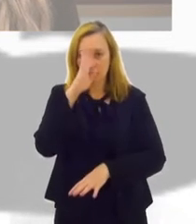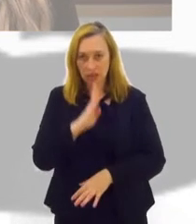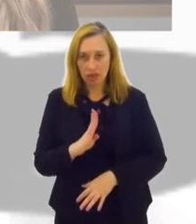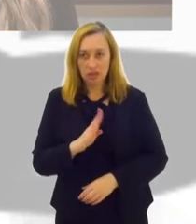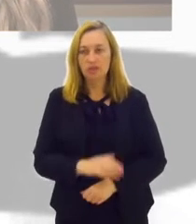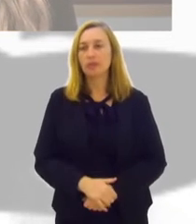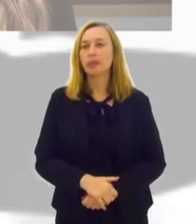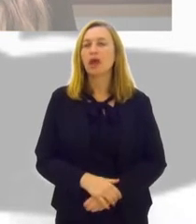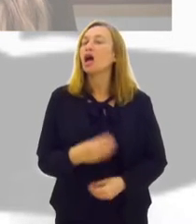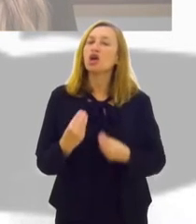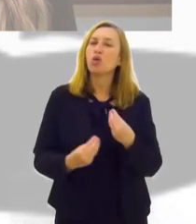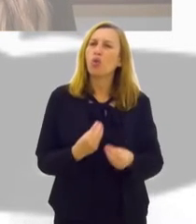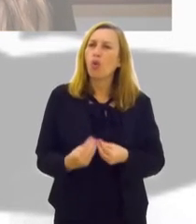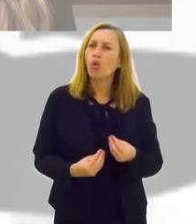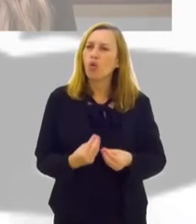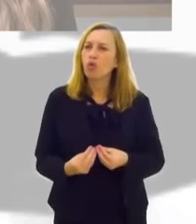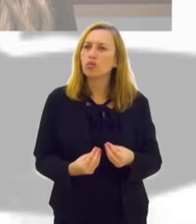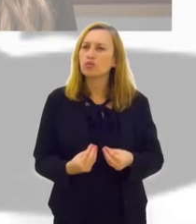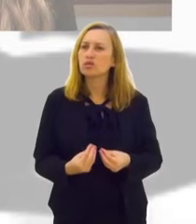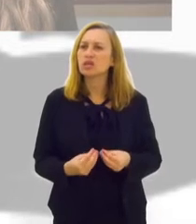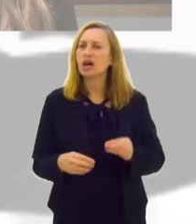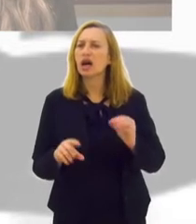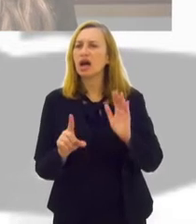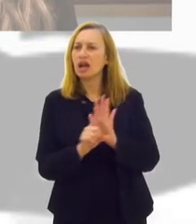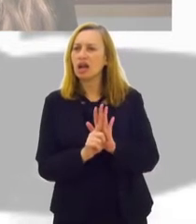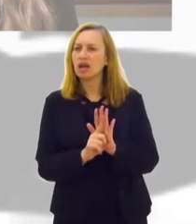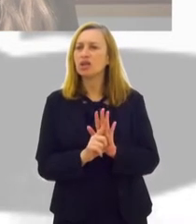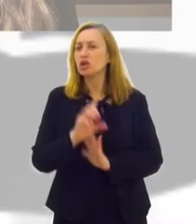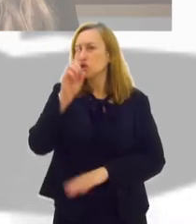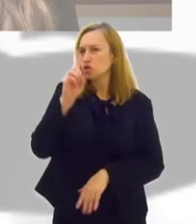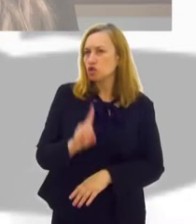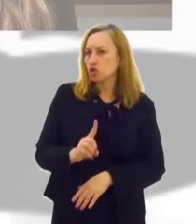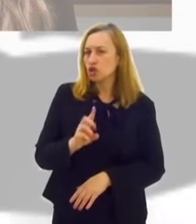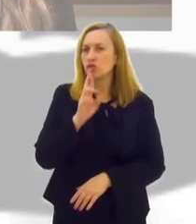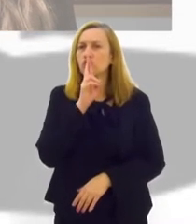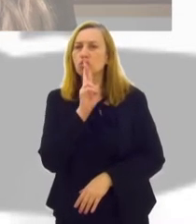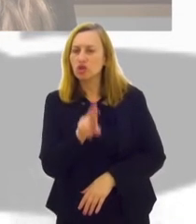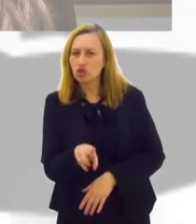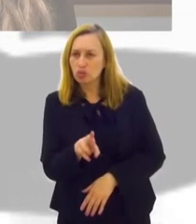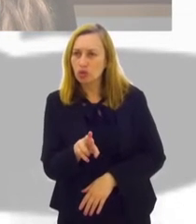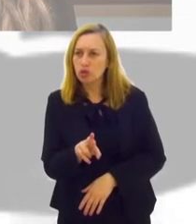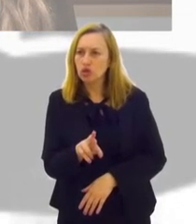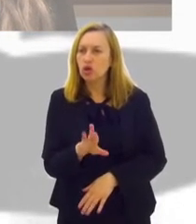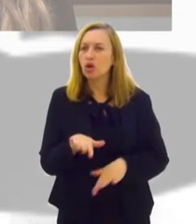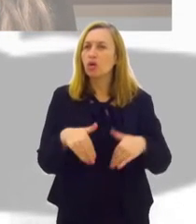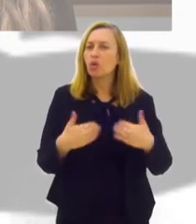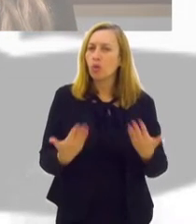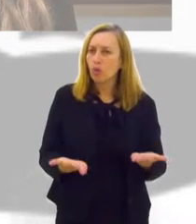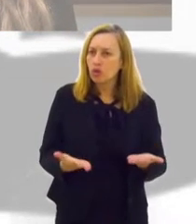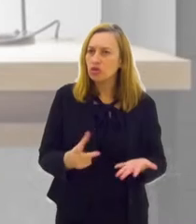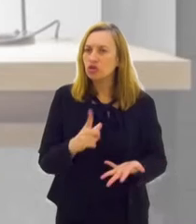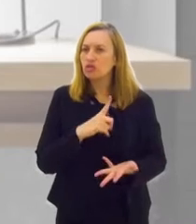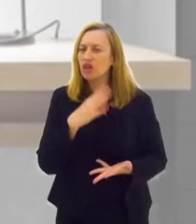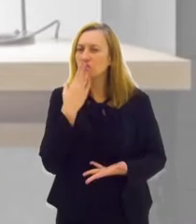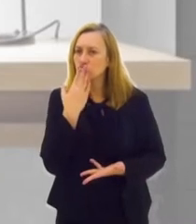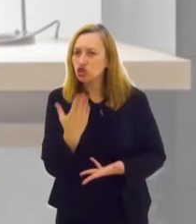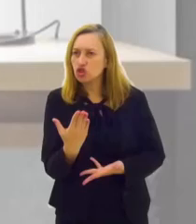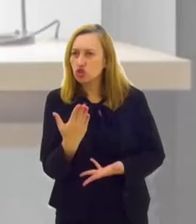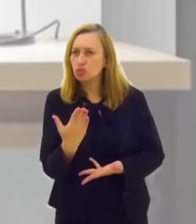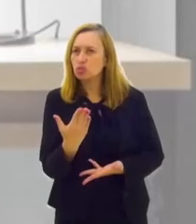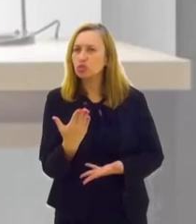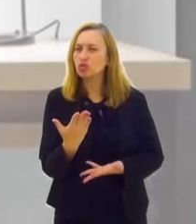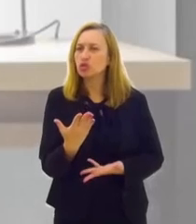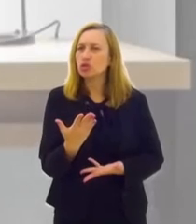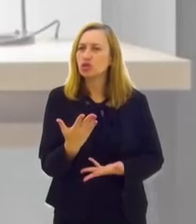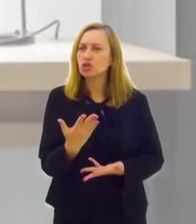que gratuita. E como é que está a legislação a respeito do direito de resposta quando houver algum